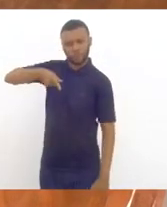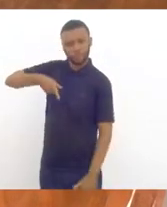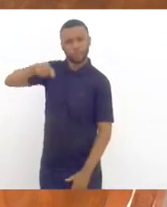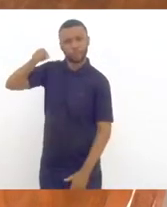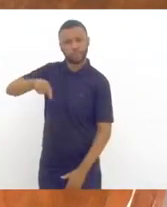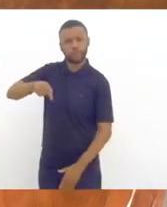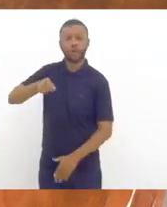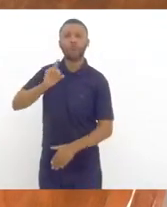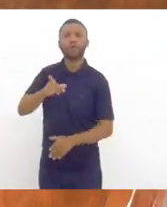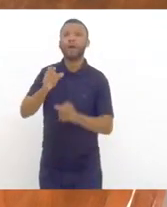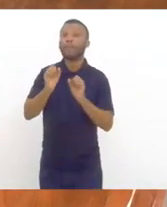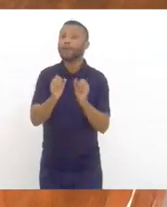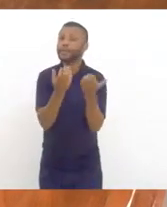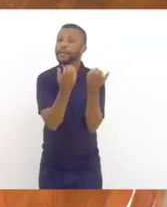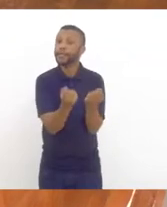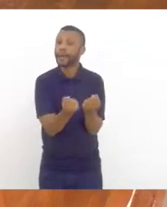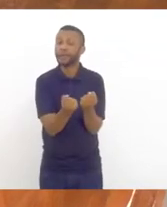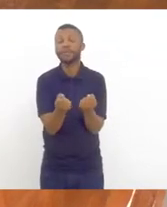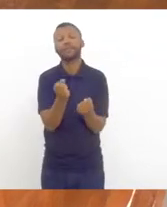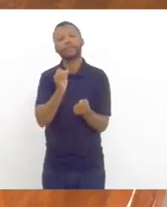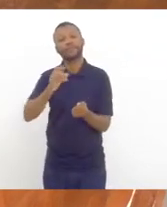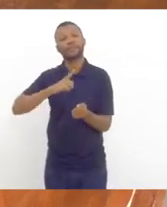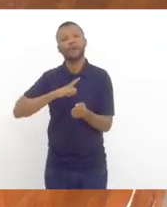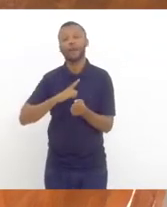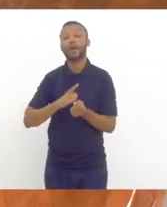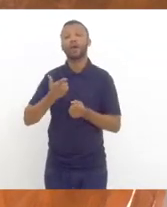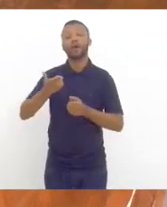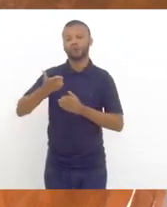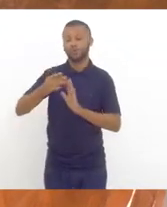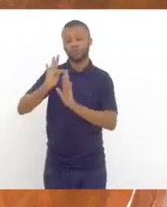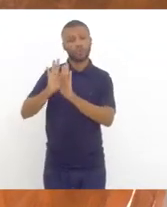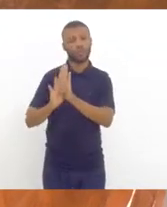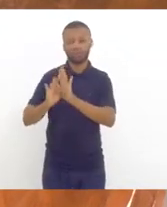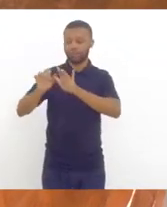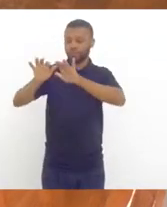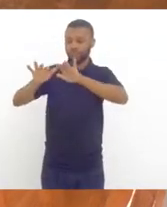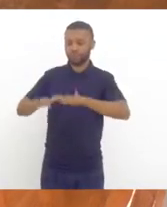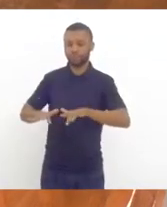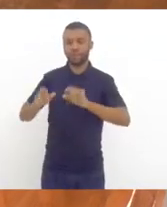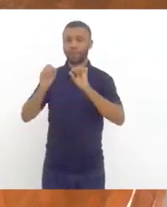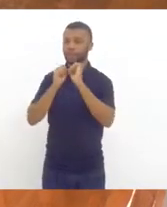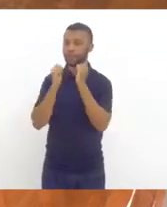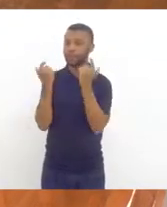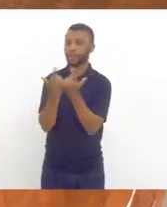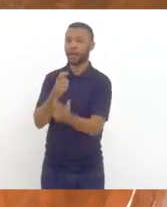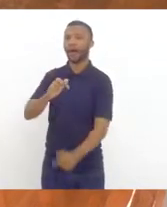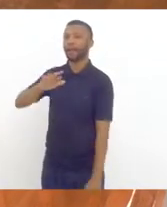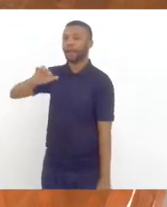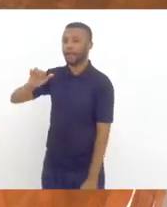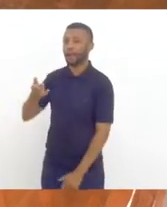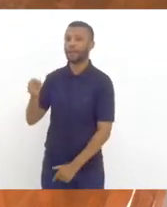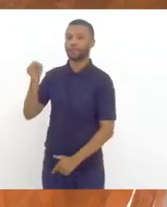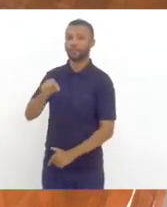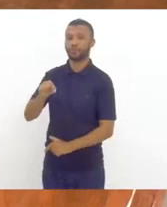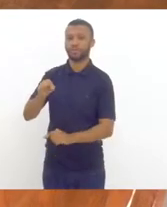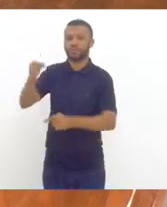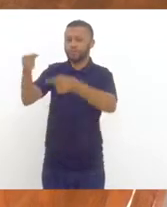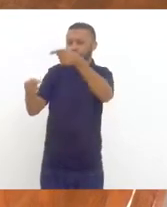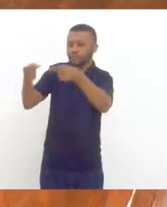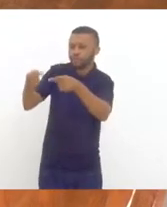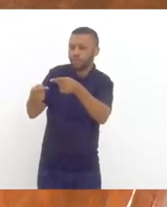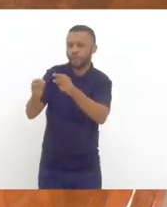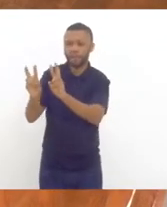intermédio de produção legislativa, a ser iniciada, segundo